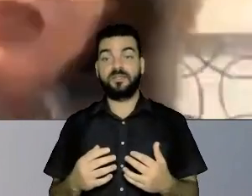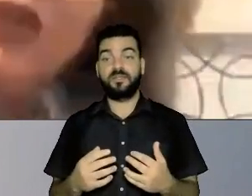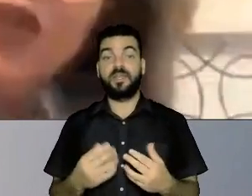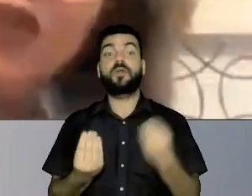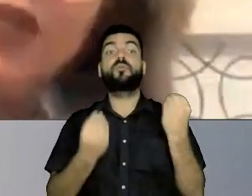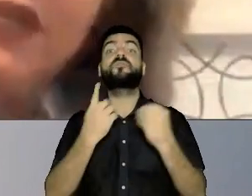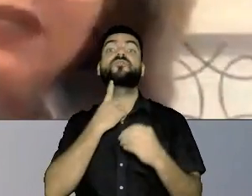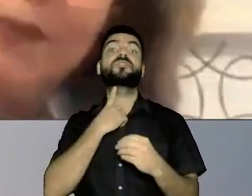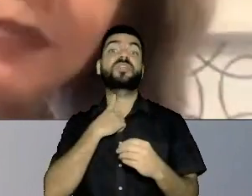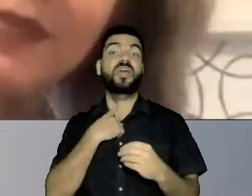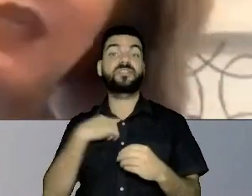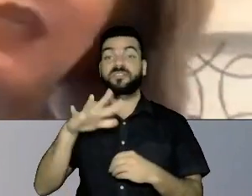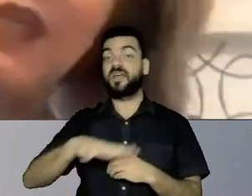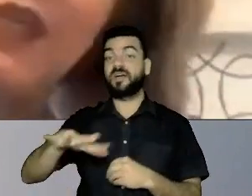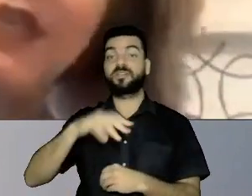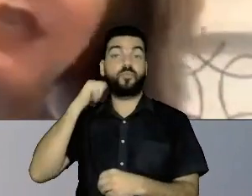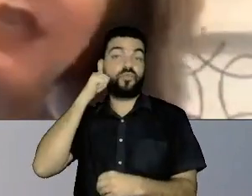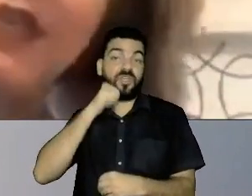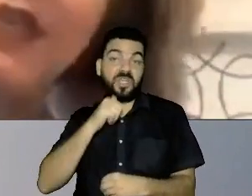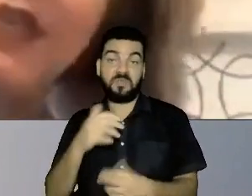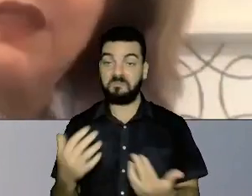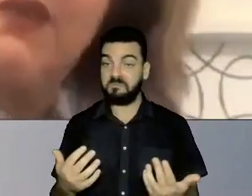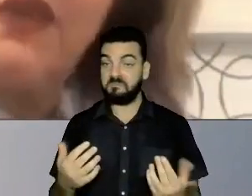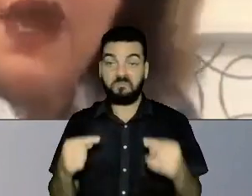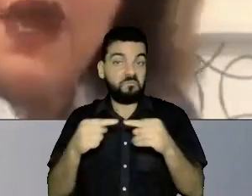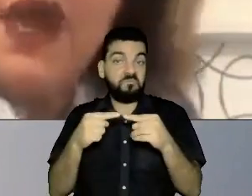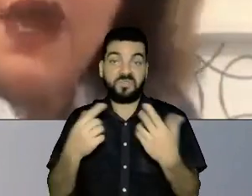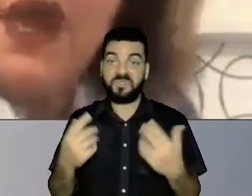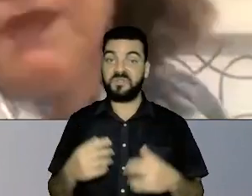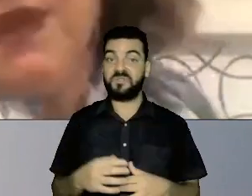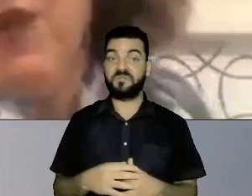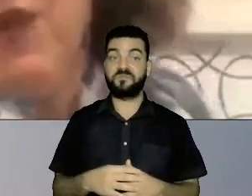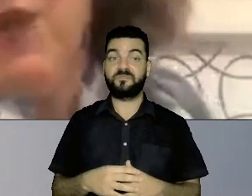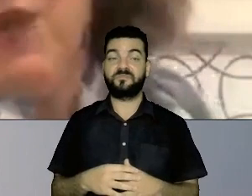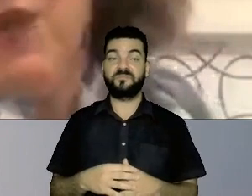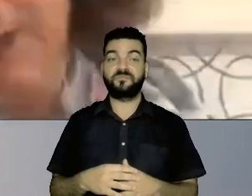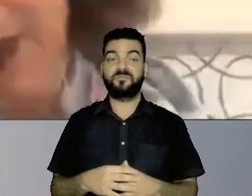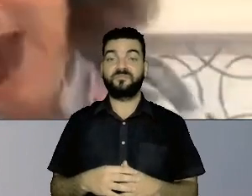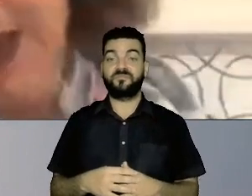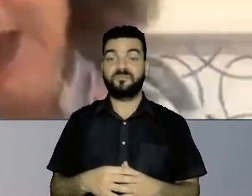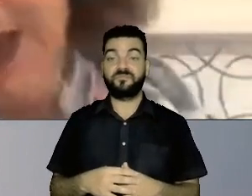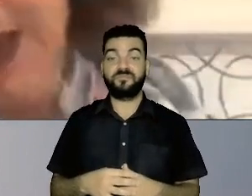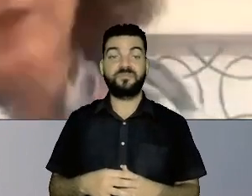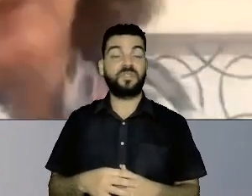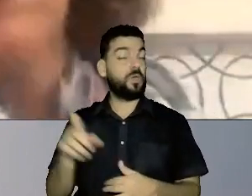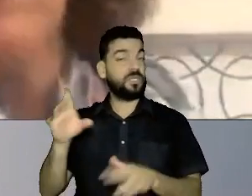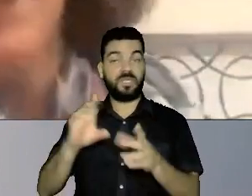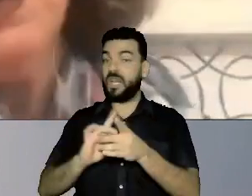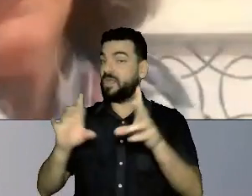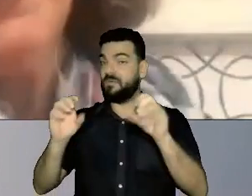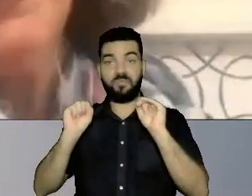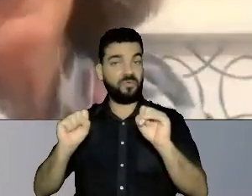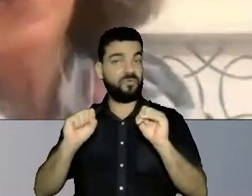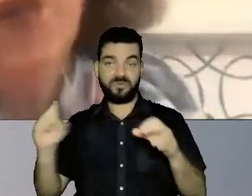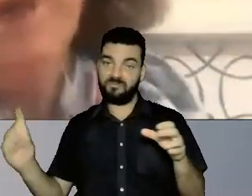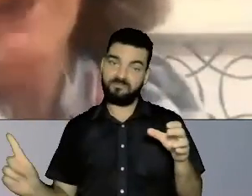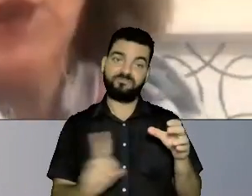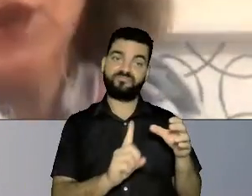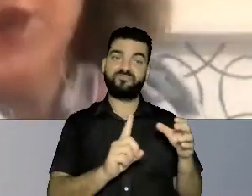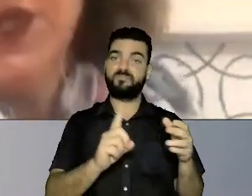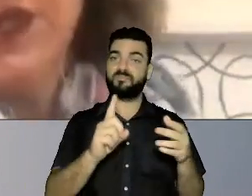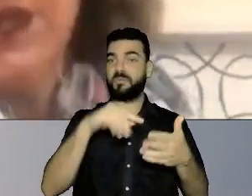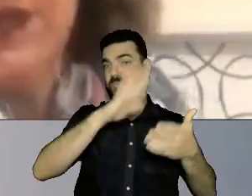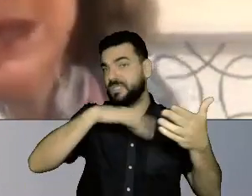para questões cotidianas e para as questões de injustiça. Então, elas também ocupam esse espaço